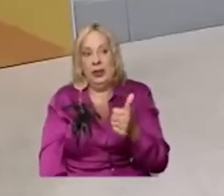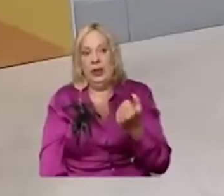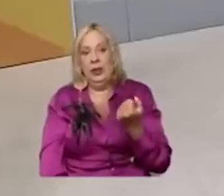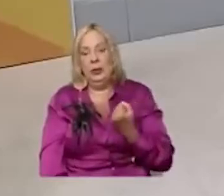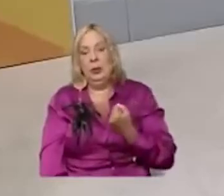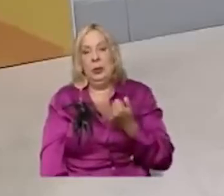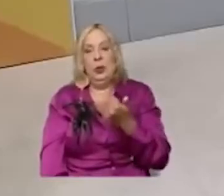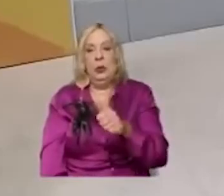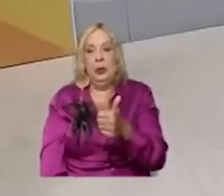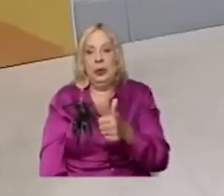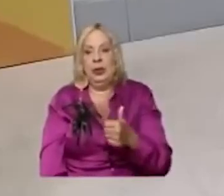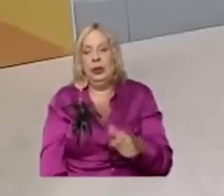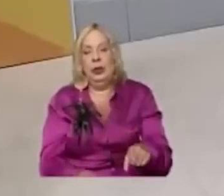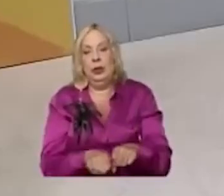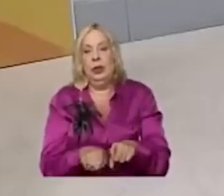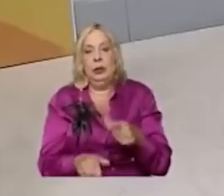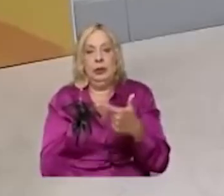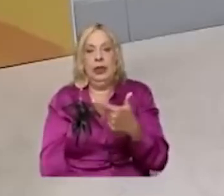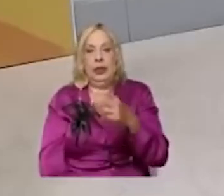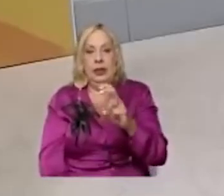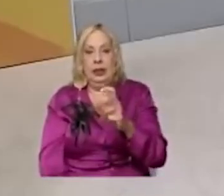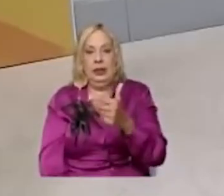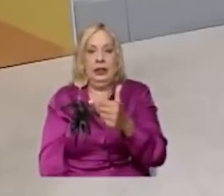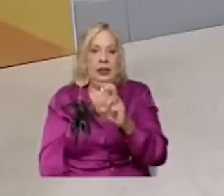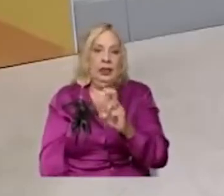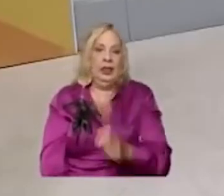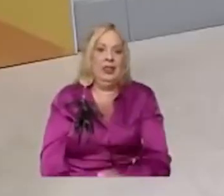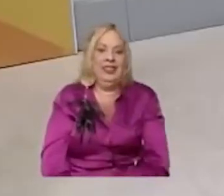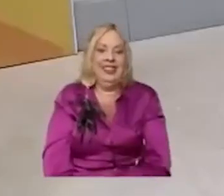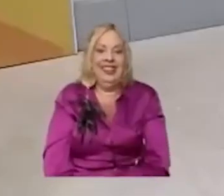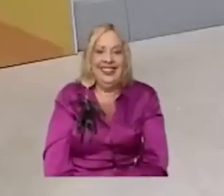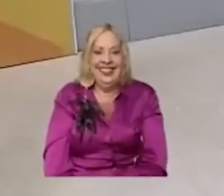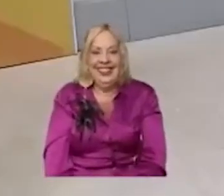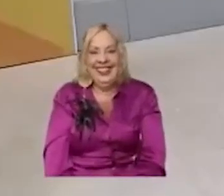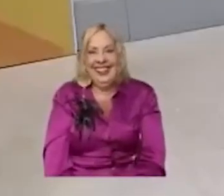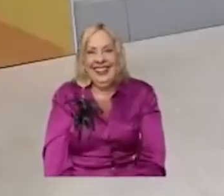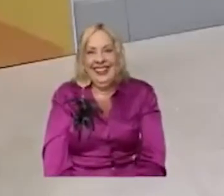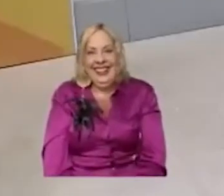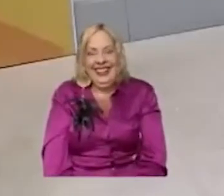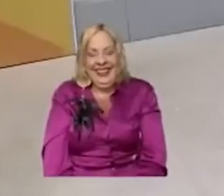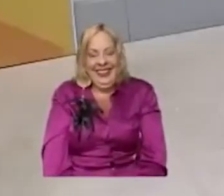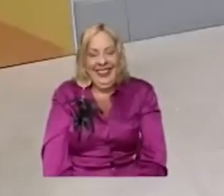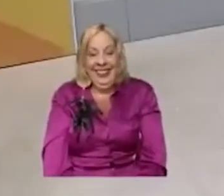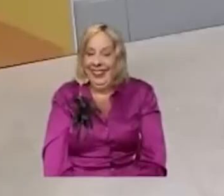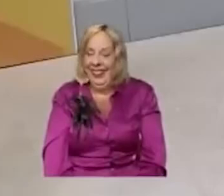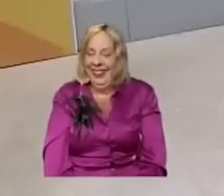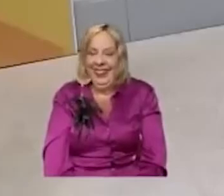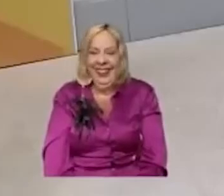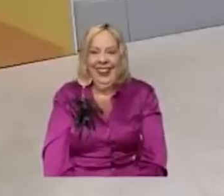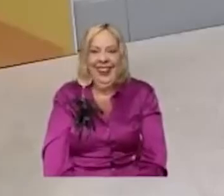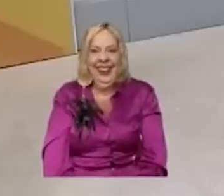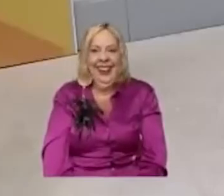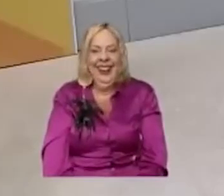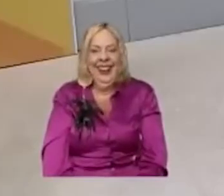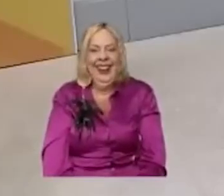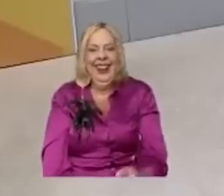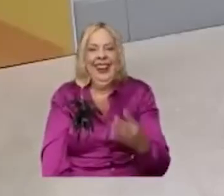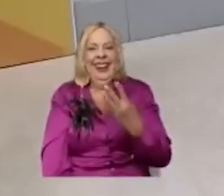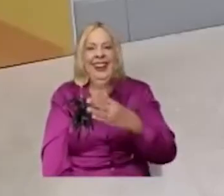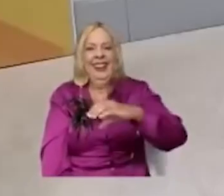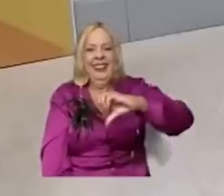número 11. Vem bolinha, 25. 41, 11, 25 e